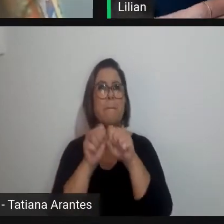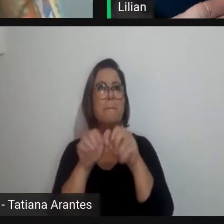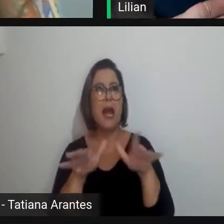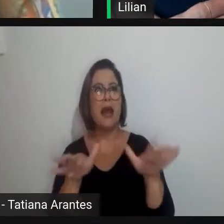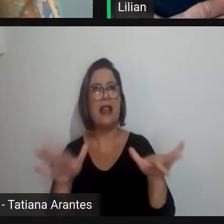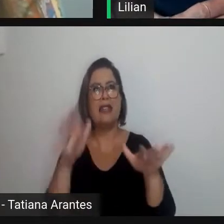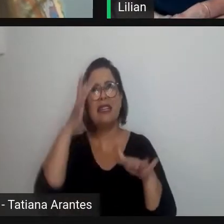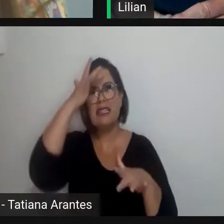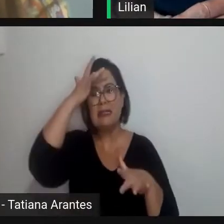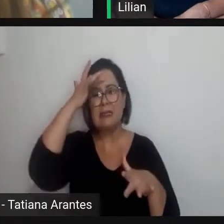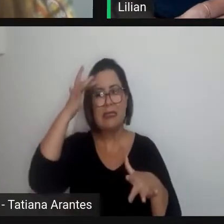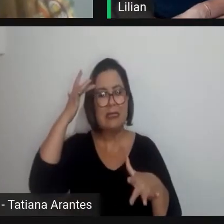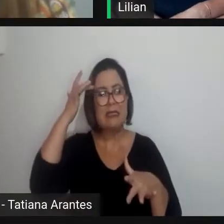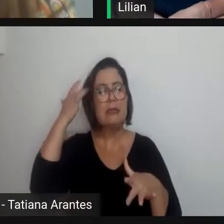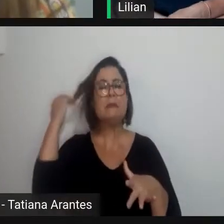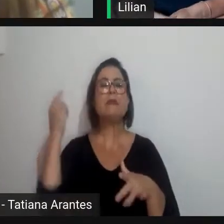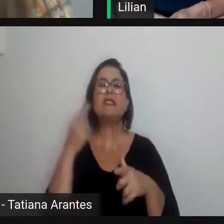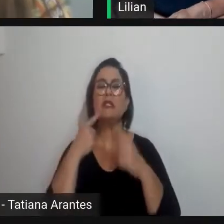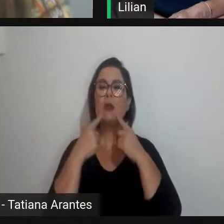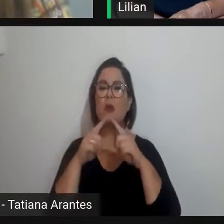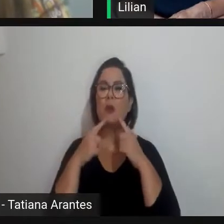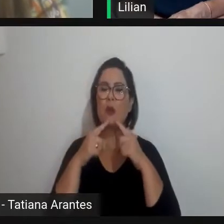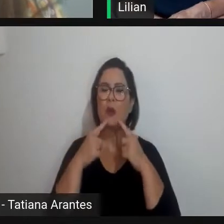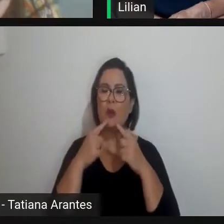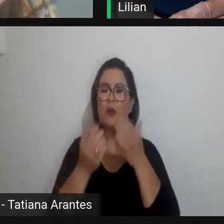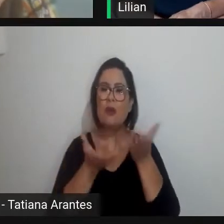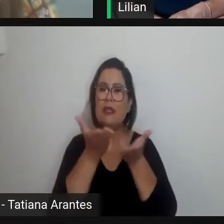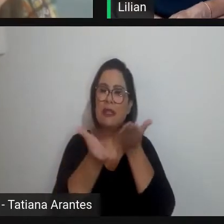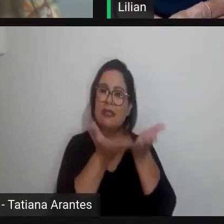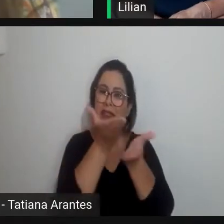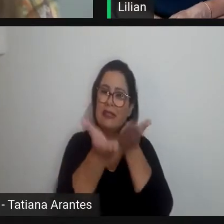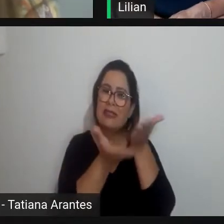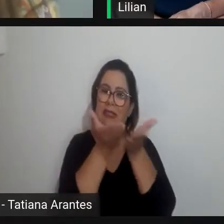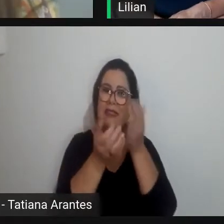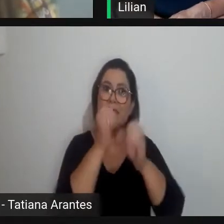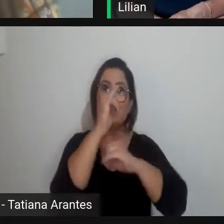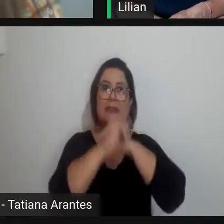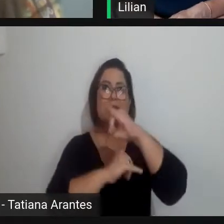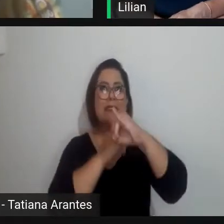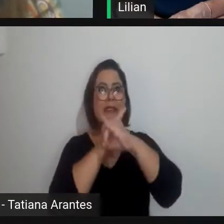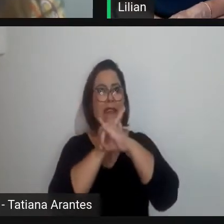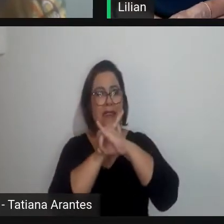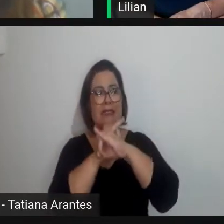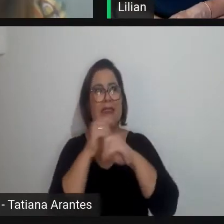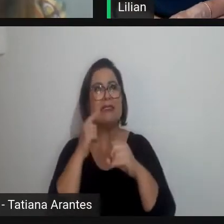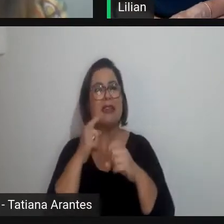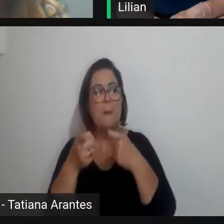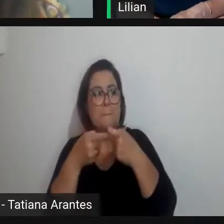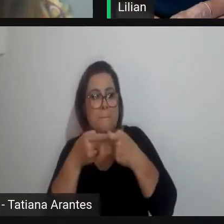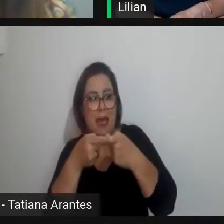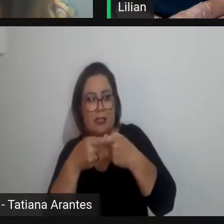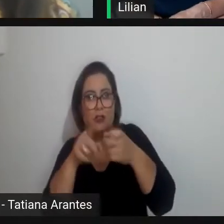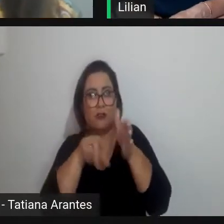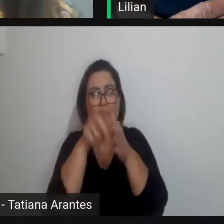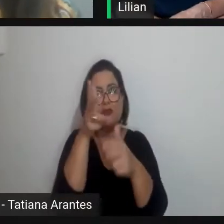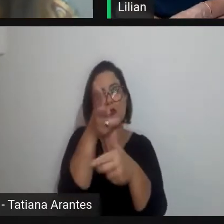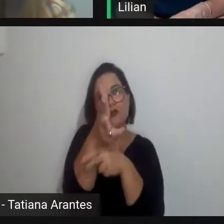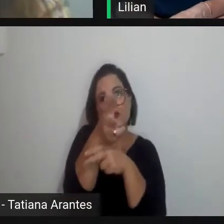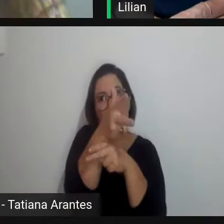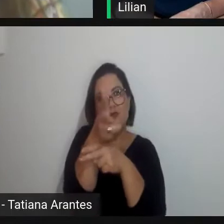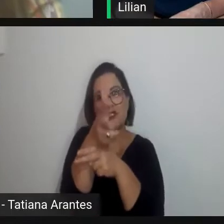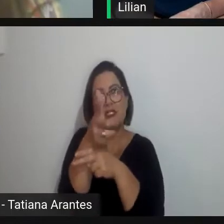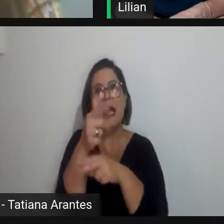nos atendimentos online e tudo, né? A respeito de dores na coluna, a partir do momento que começaram a trabalhar em casa e